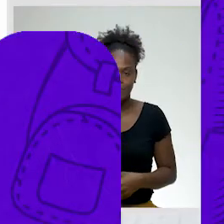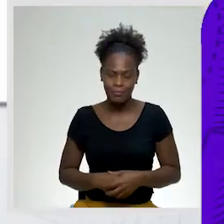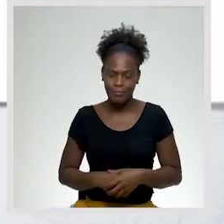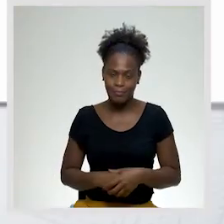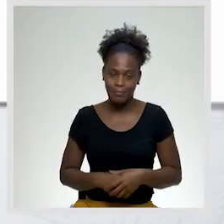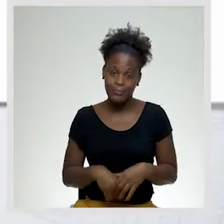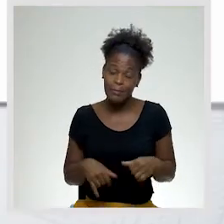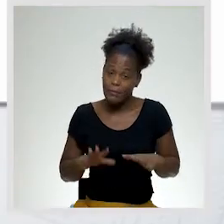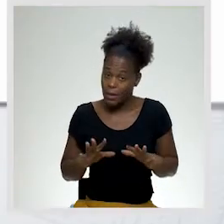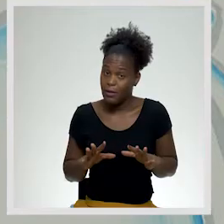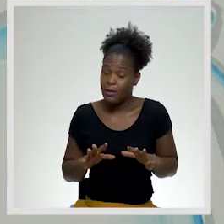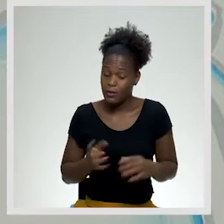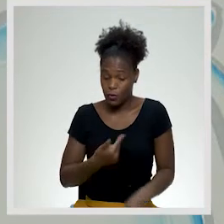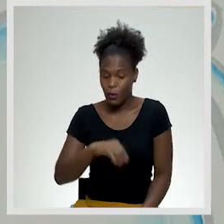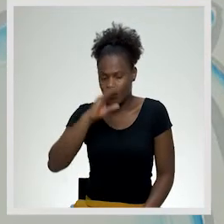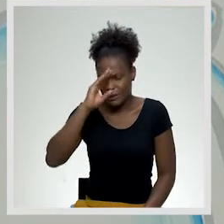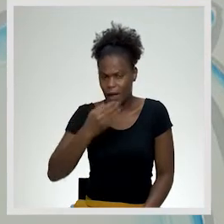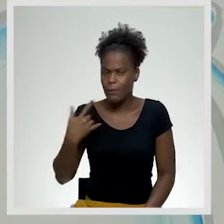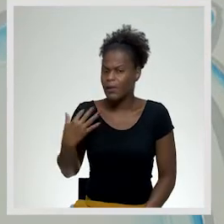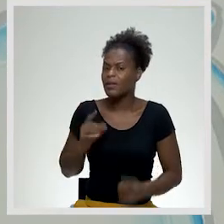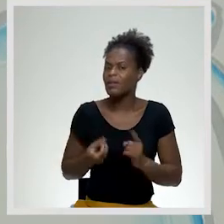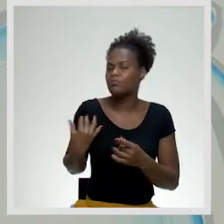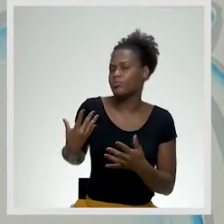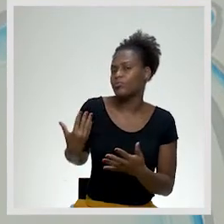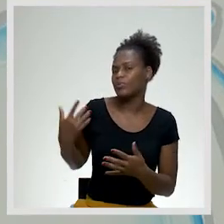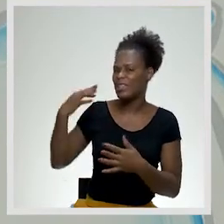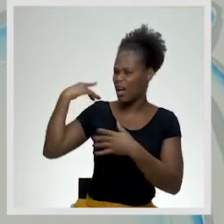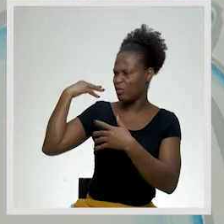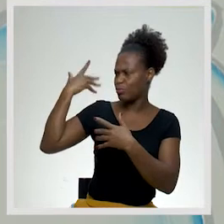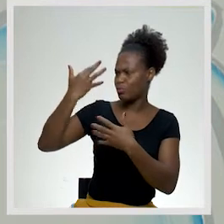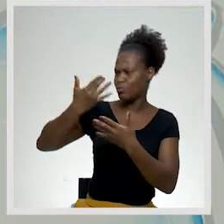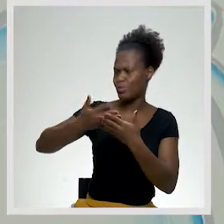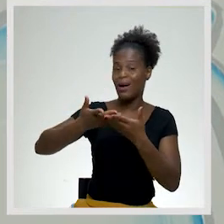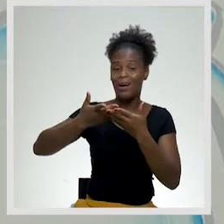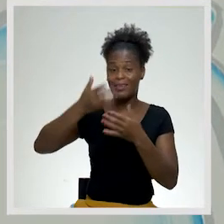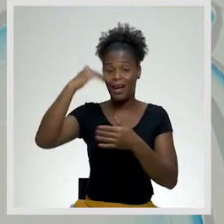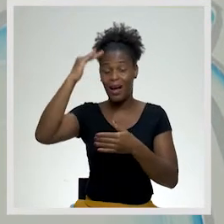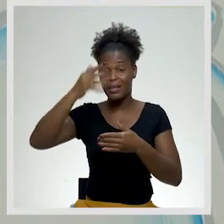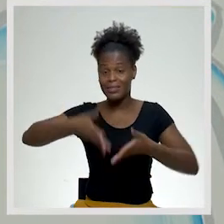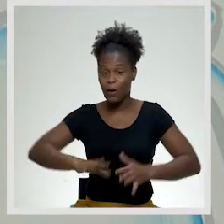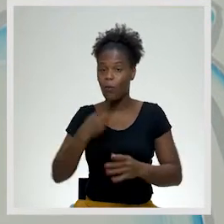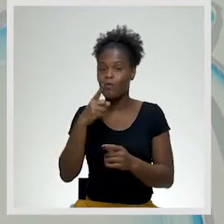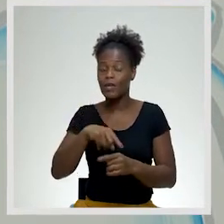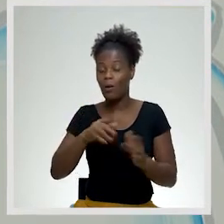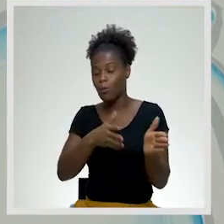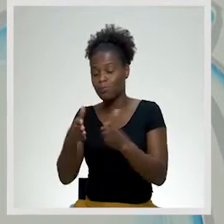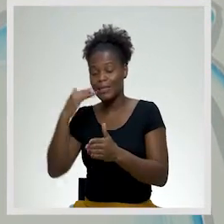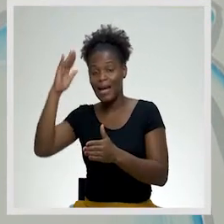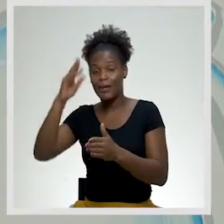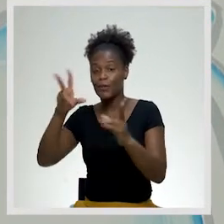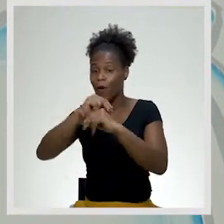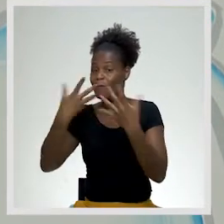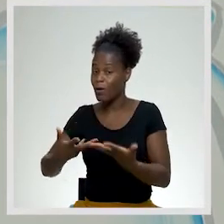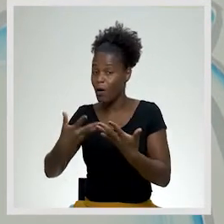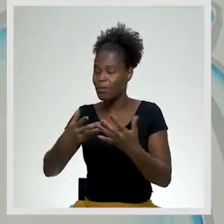No entanto, nós sabemos que desde do Renascimento, passando pela Idade Moderna, a